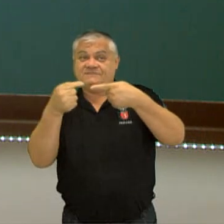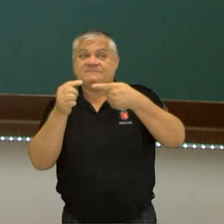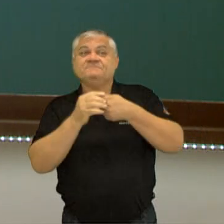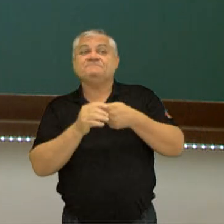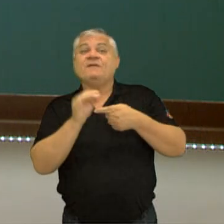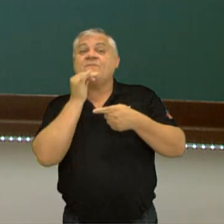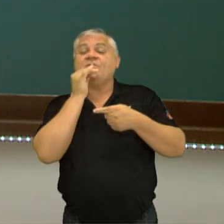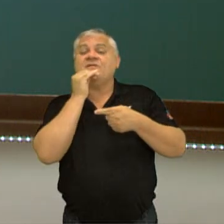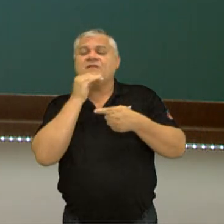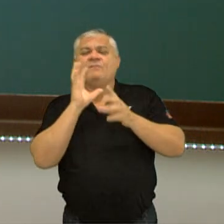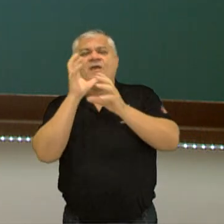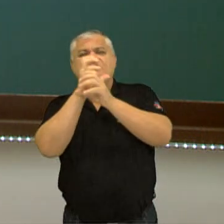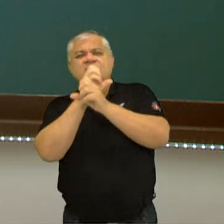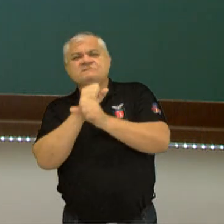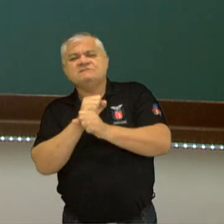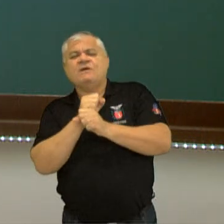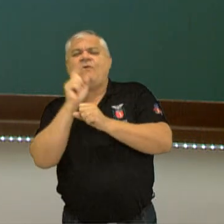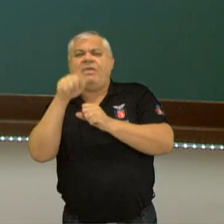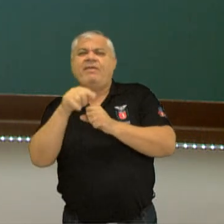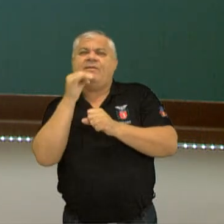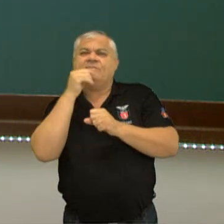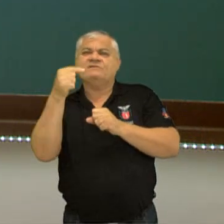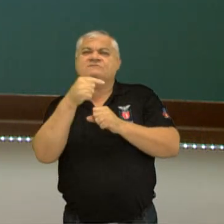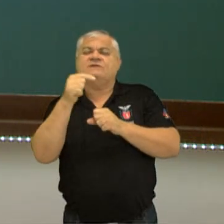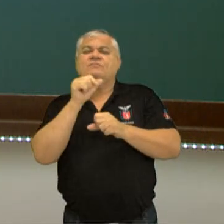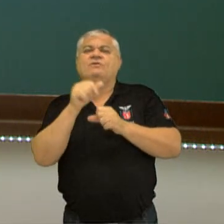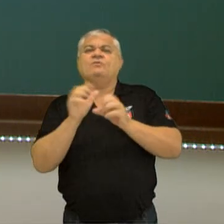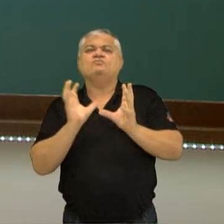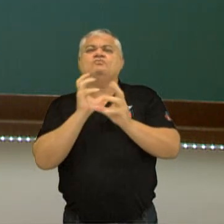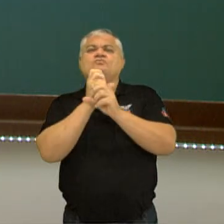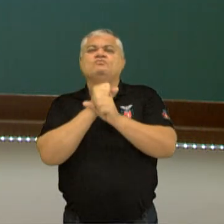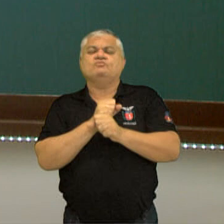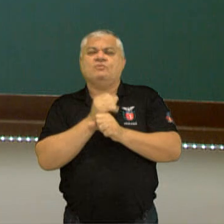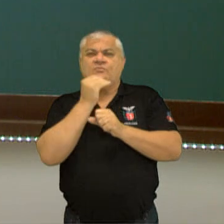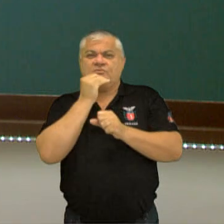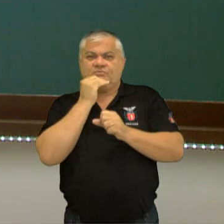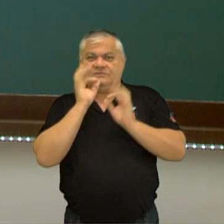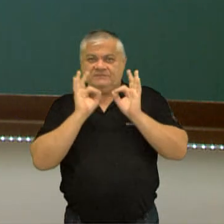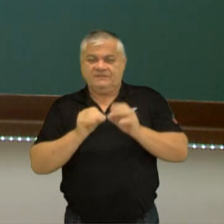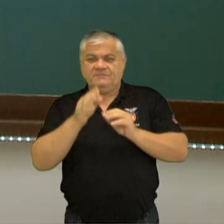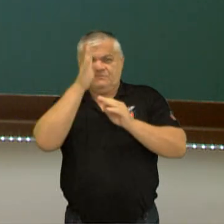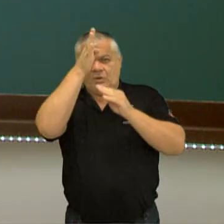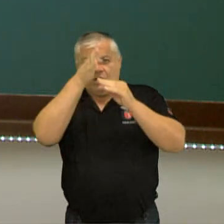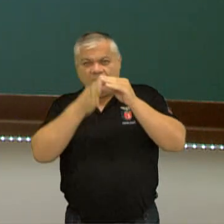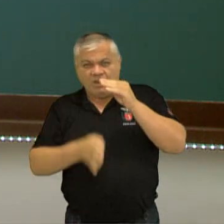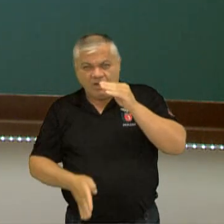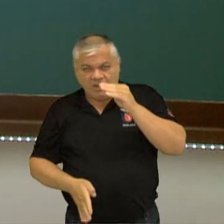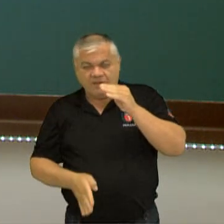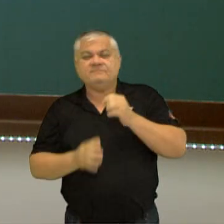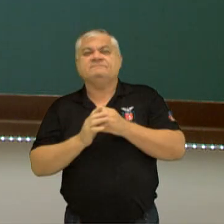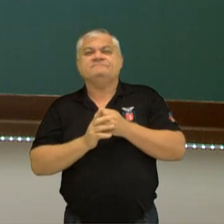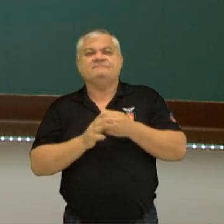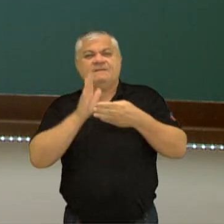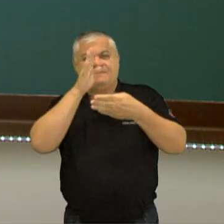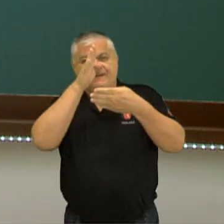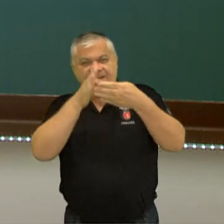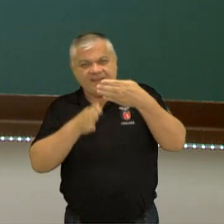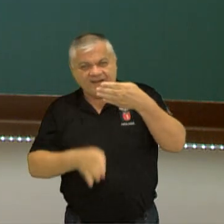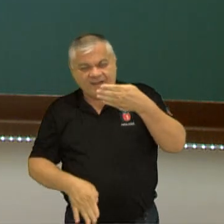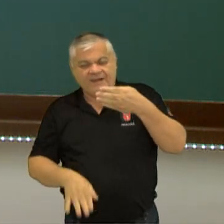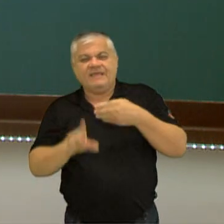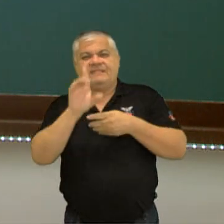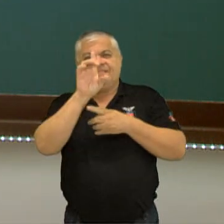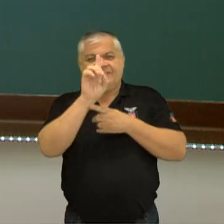eu tenho uma adição ou subtração de frações, eu faço o cálculo por meio do mínimo múltiplo comum. Calculo o mínimo múltiplo comum do